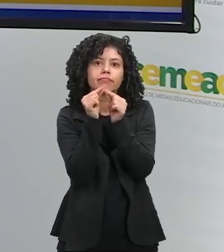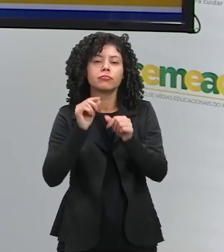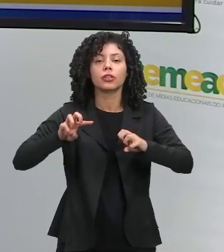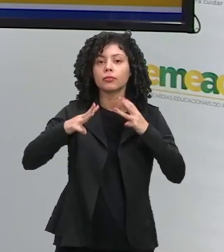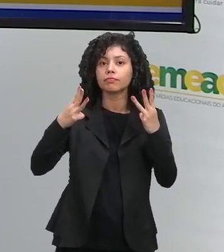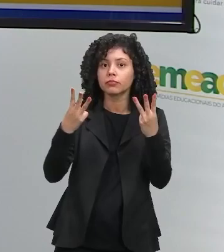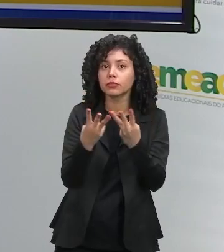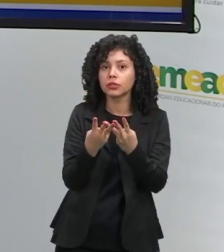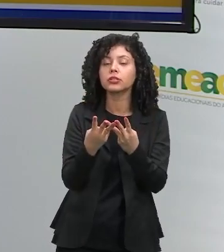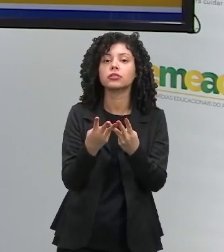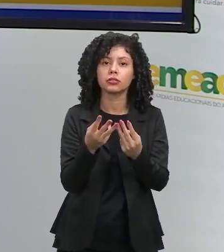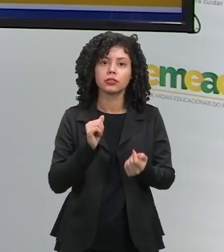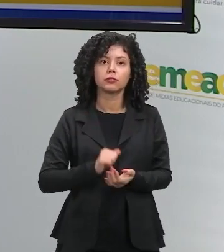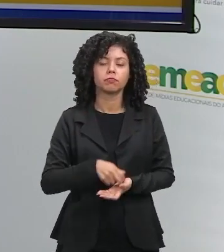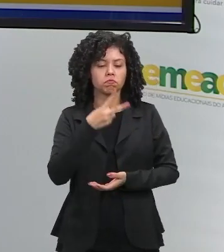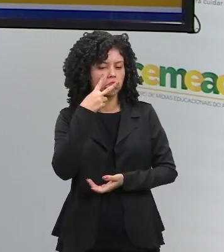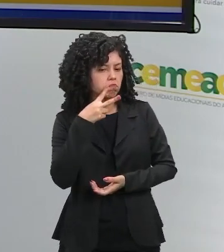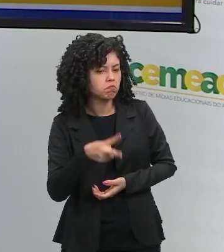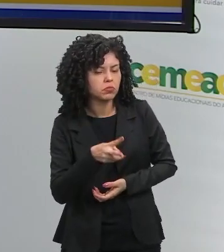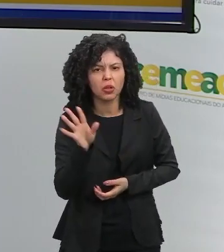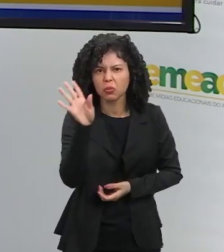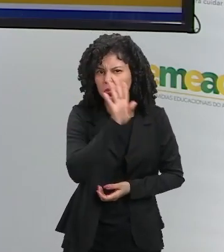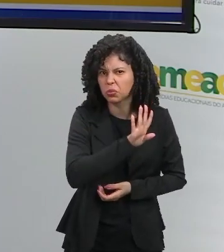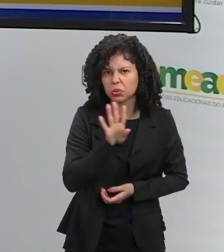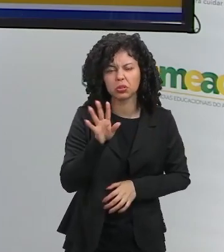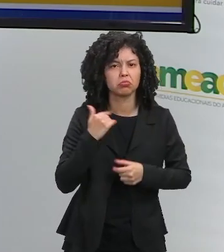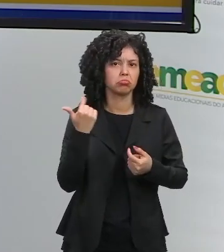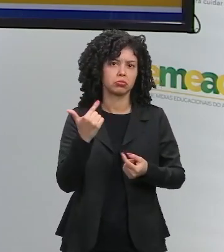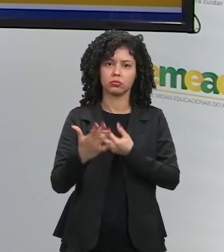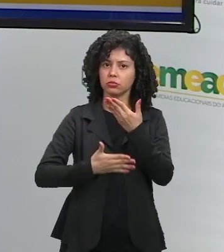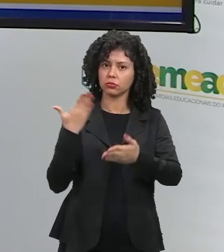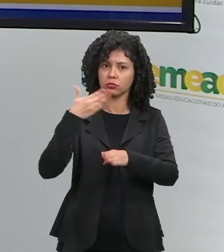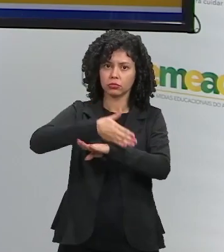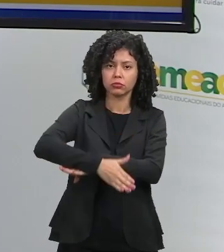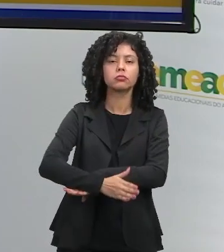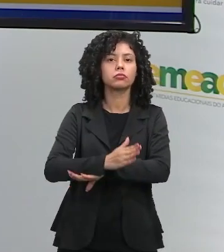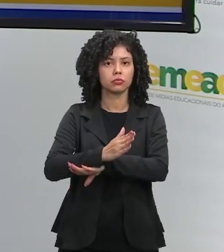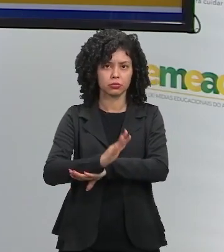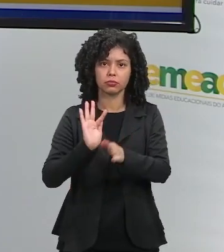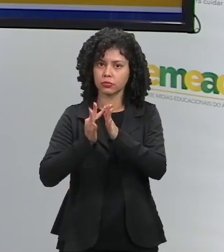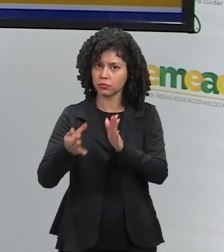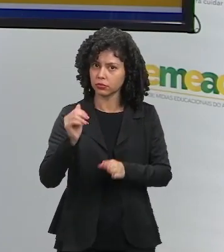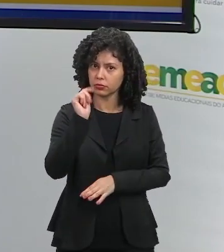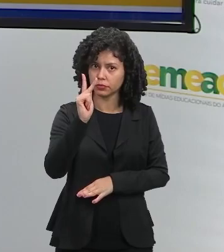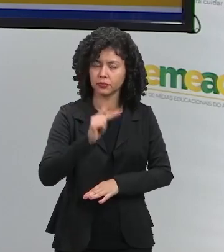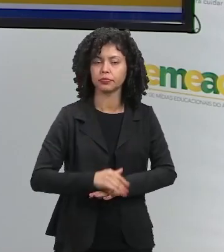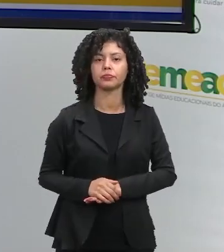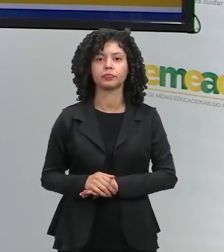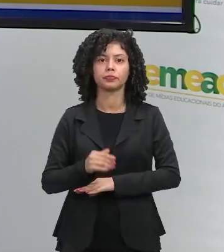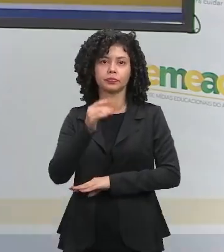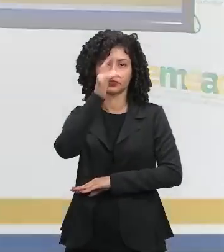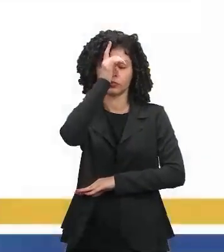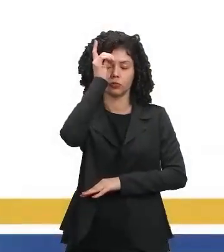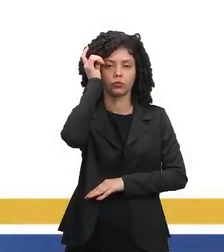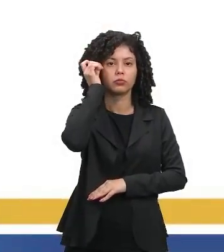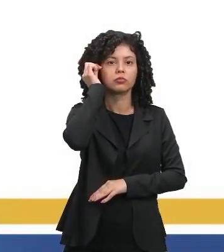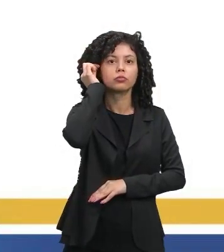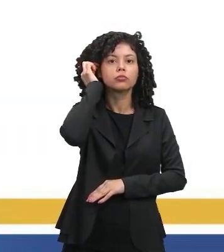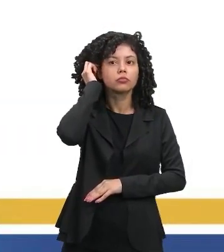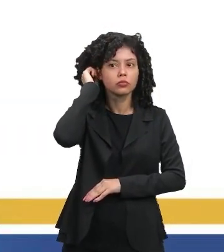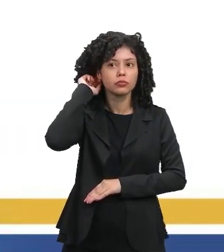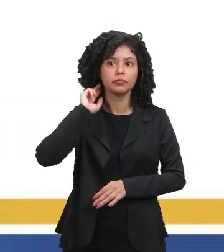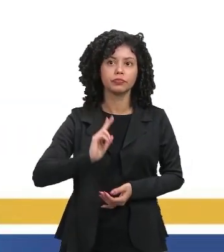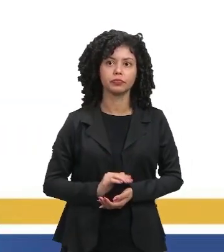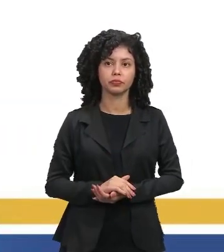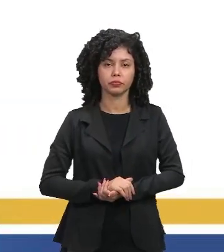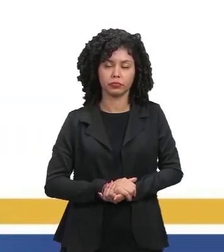massa ela é praticamente desprezível. Então ela não vai entrar nessa fórmula. Certinho?